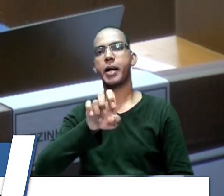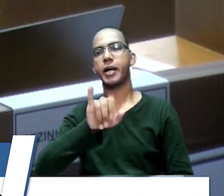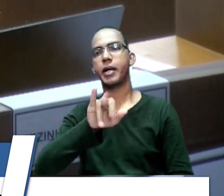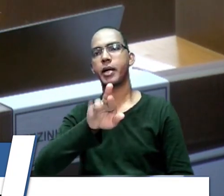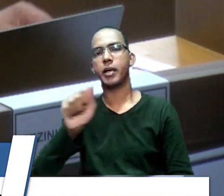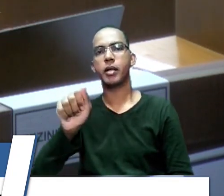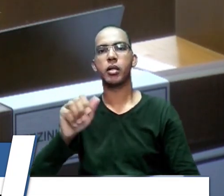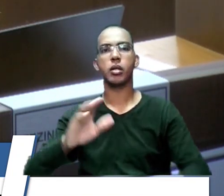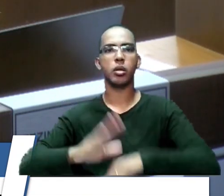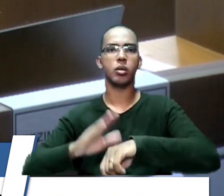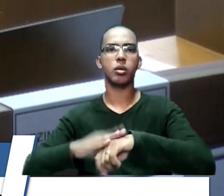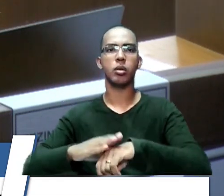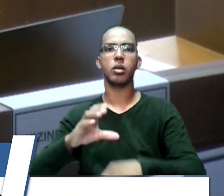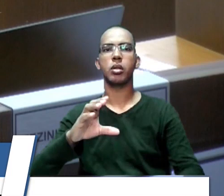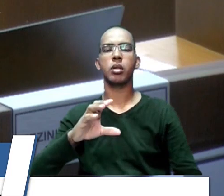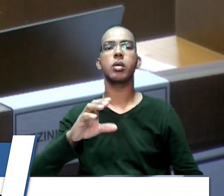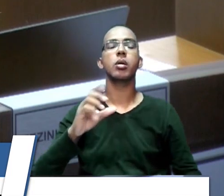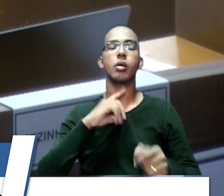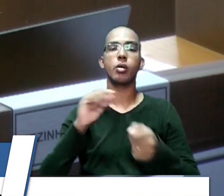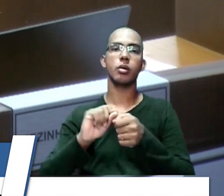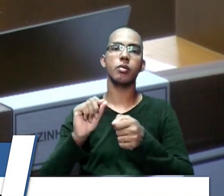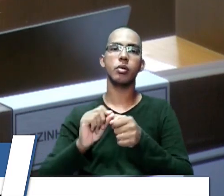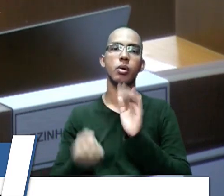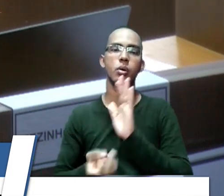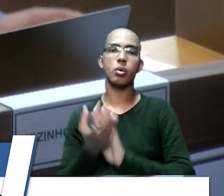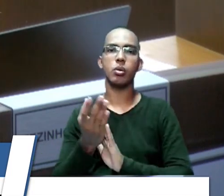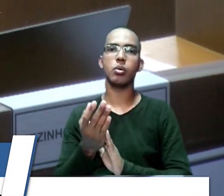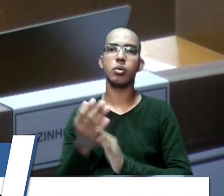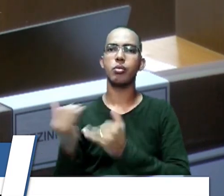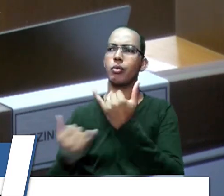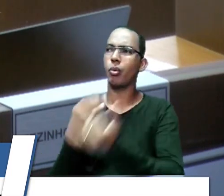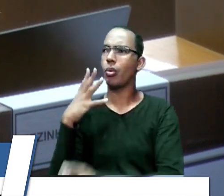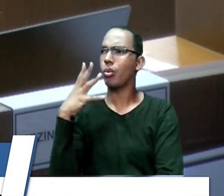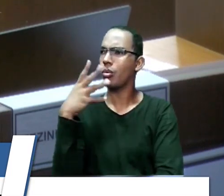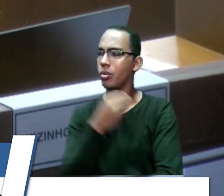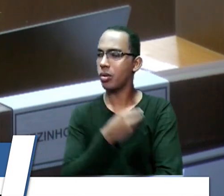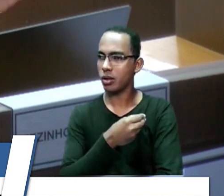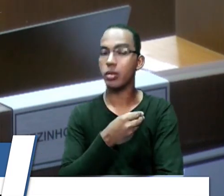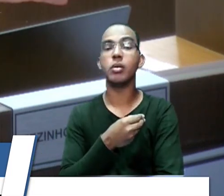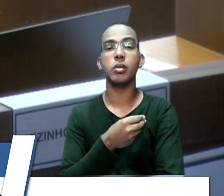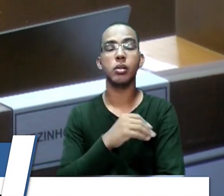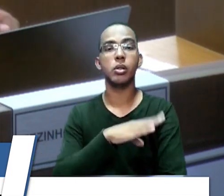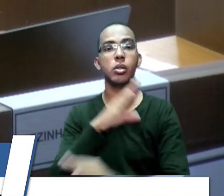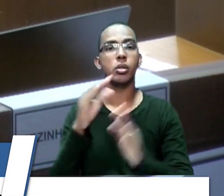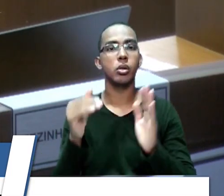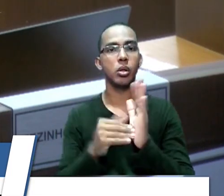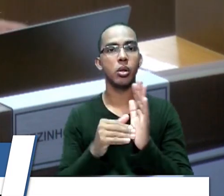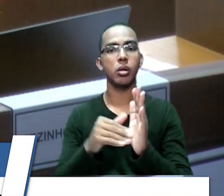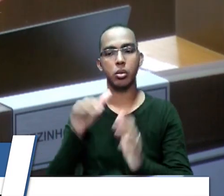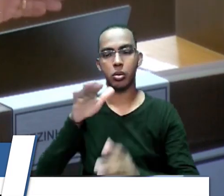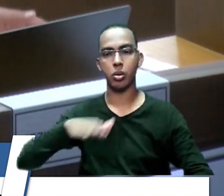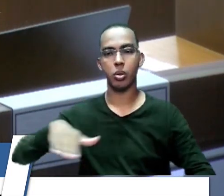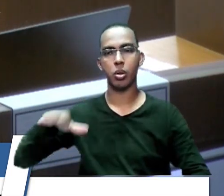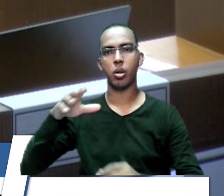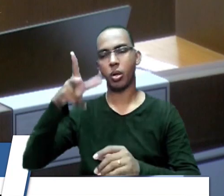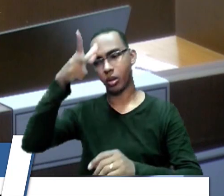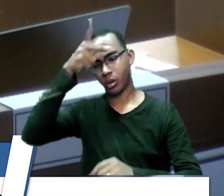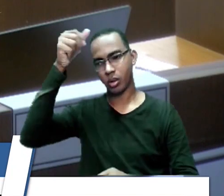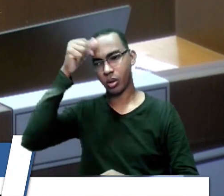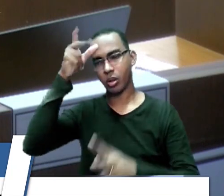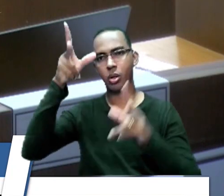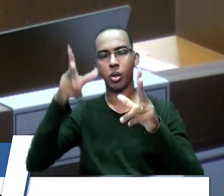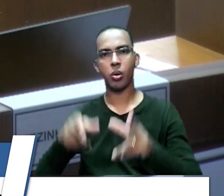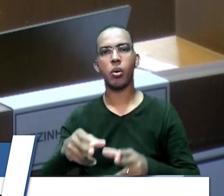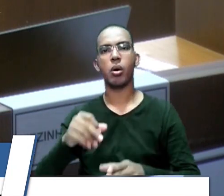Rocha, que nós fizemos aquele parque lá que ficou tão lindo. E todas as áreas da prefeitura, igual aquela do Jardim do Lipo, que é uma